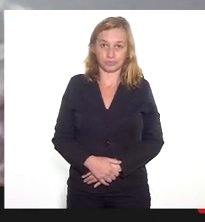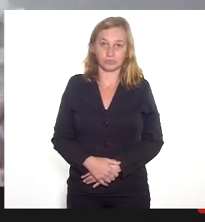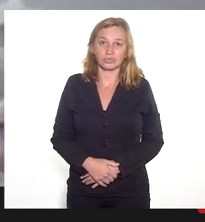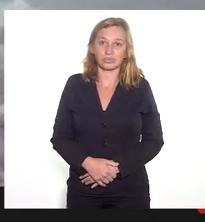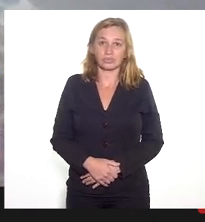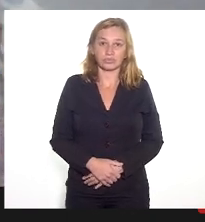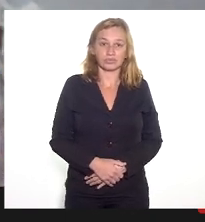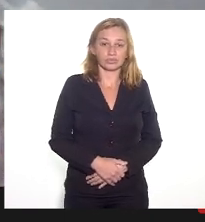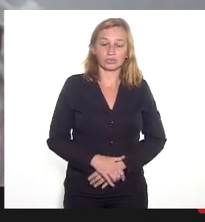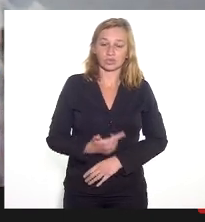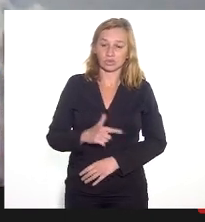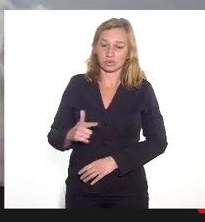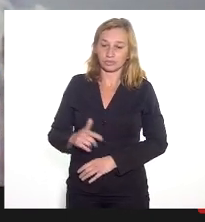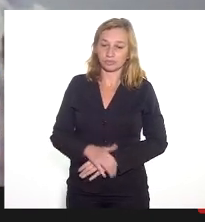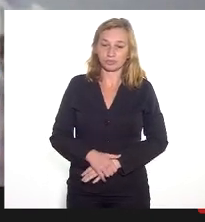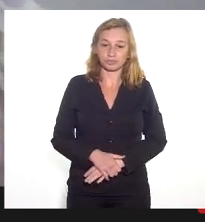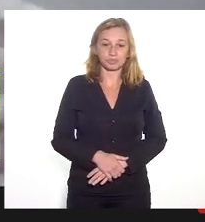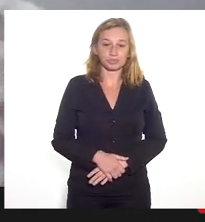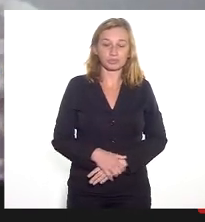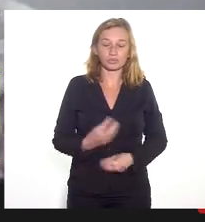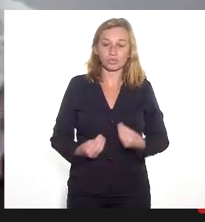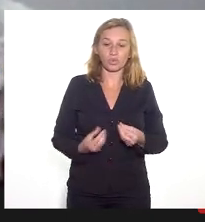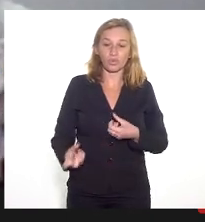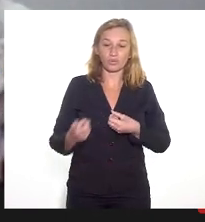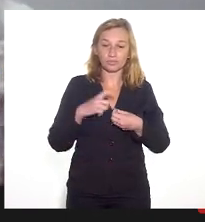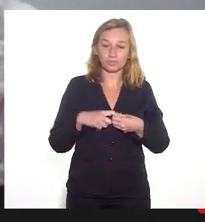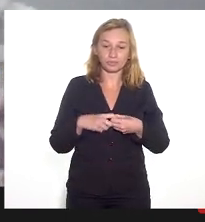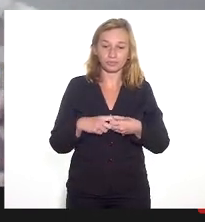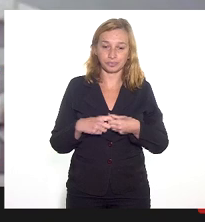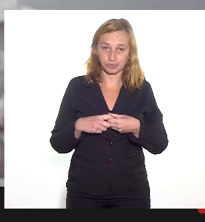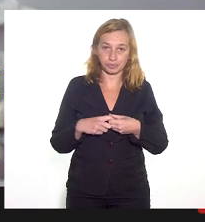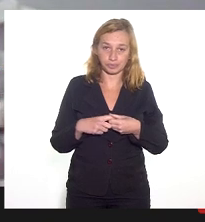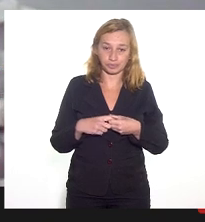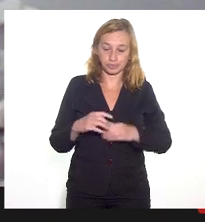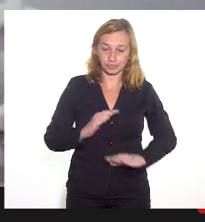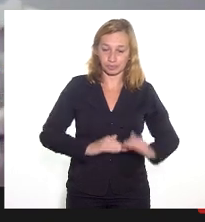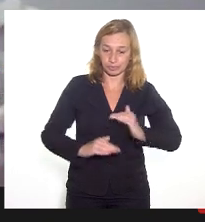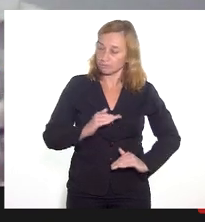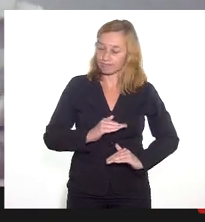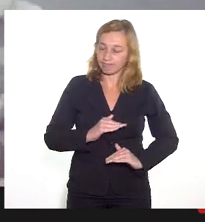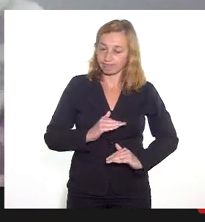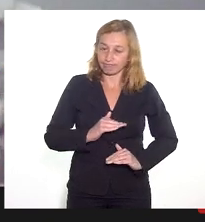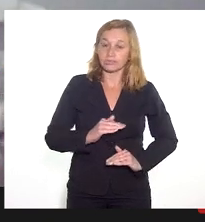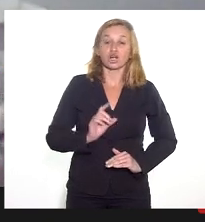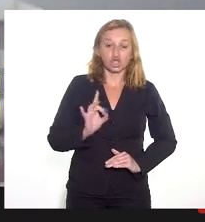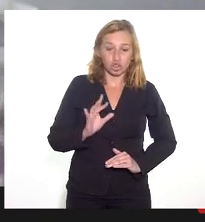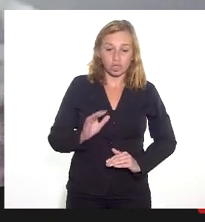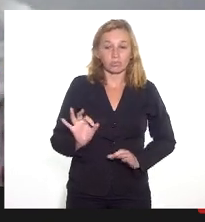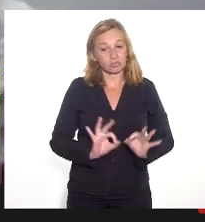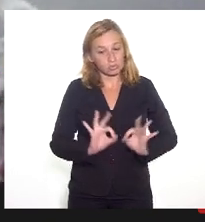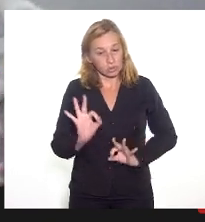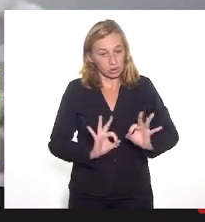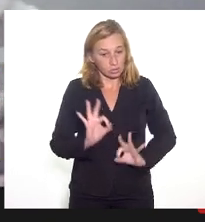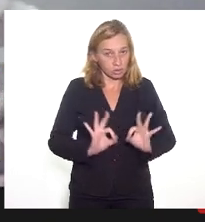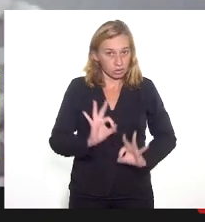vamos mais e não temos mais como voltar atrás ou retroceder. Nós só temos que nos